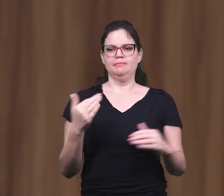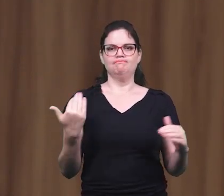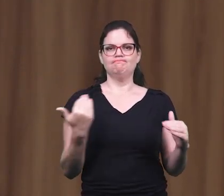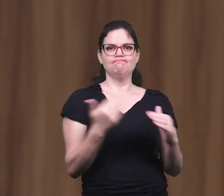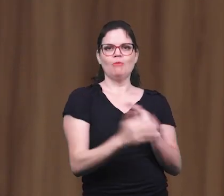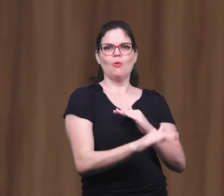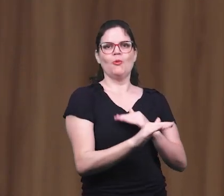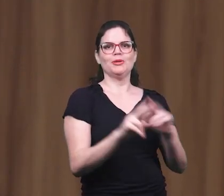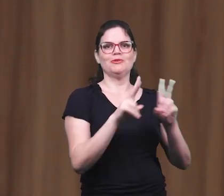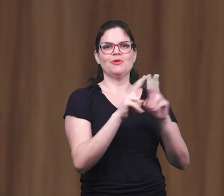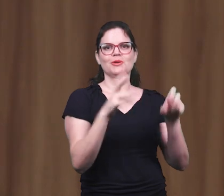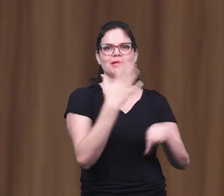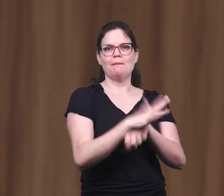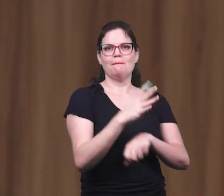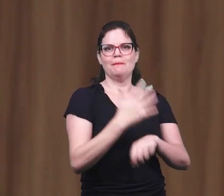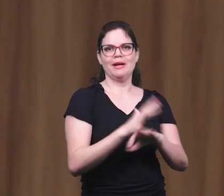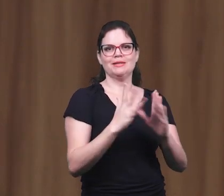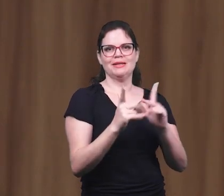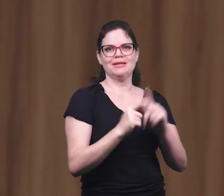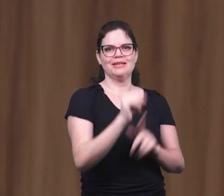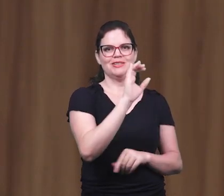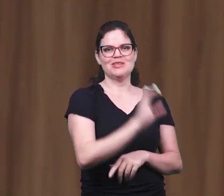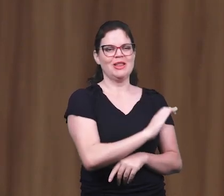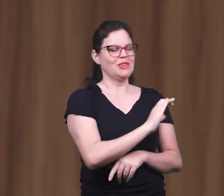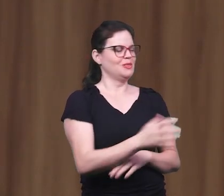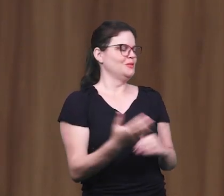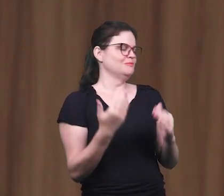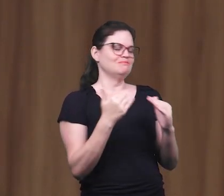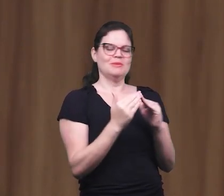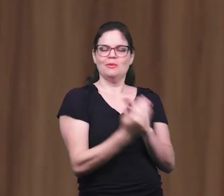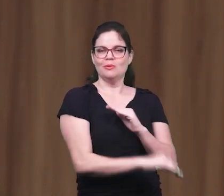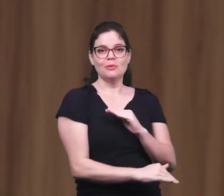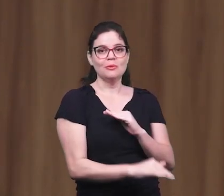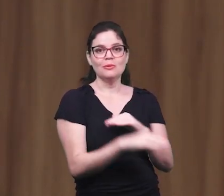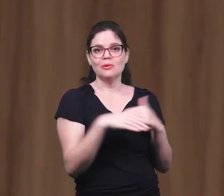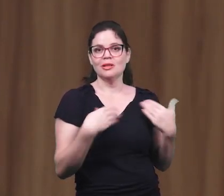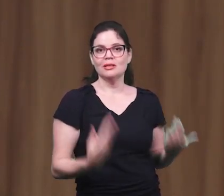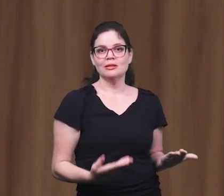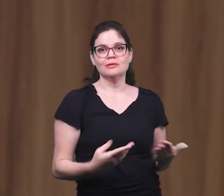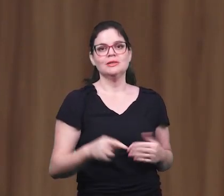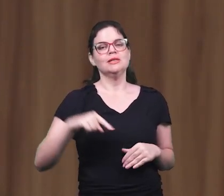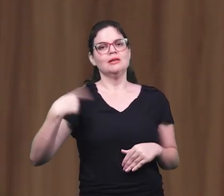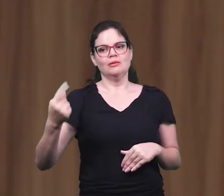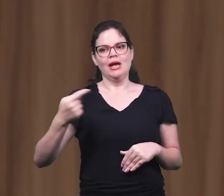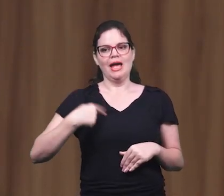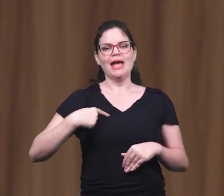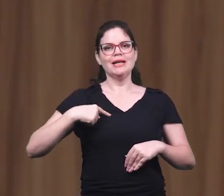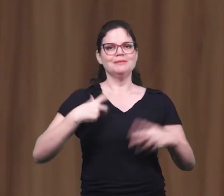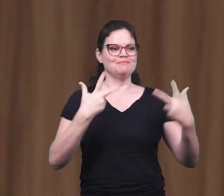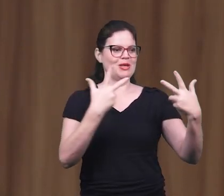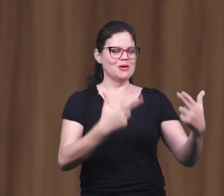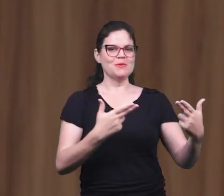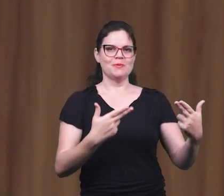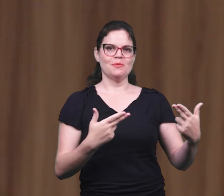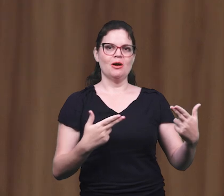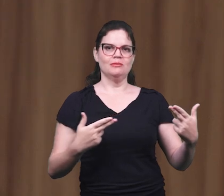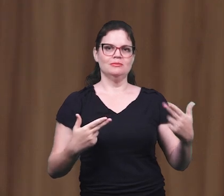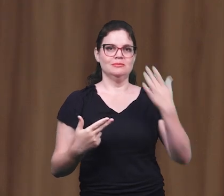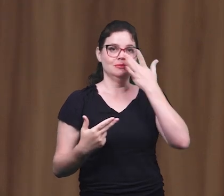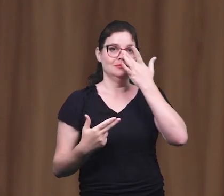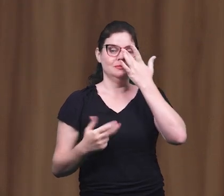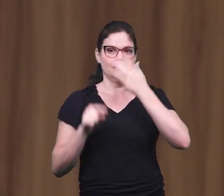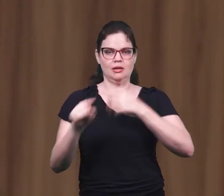romana, às indulgências, ao poder do clero. Então ele vem seguindo a mesma linha, e John Hus